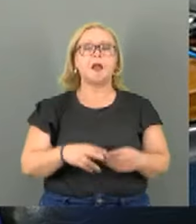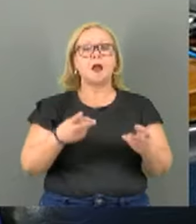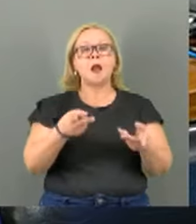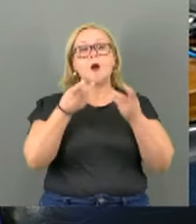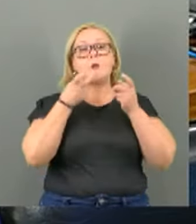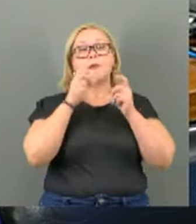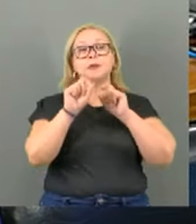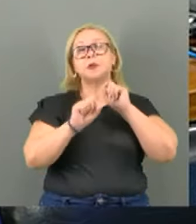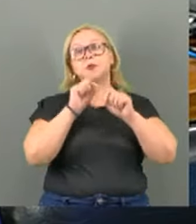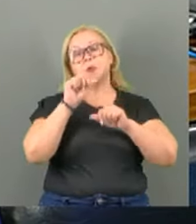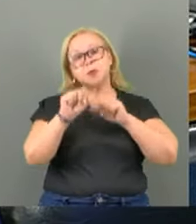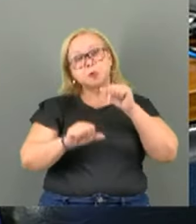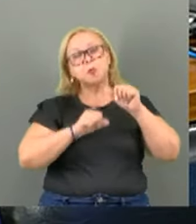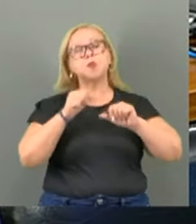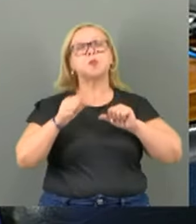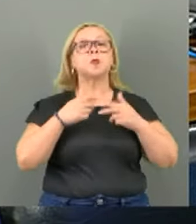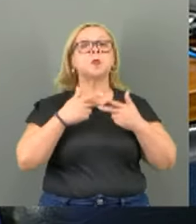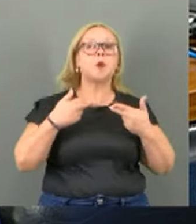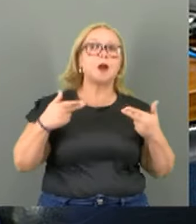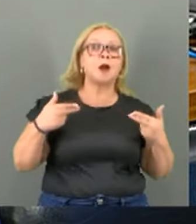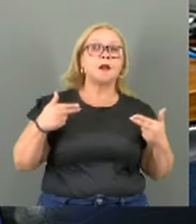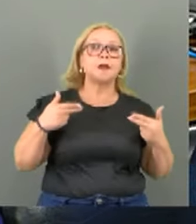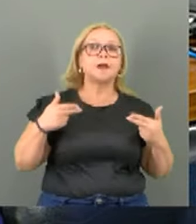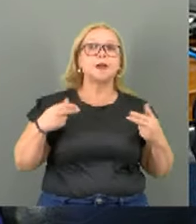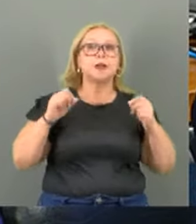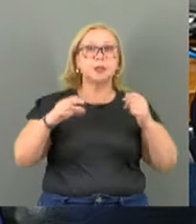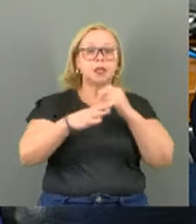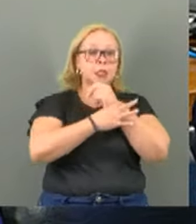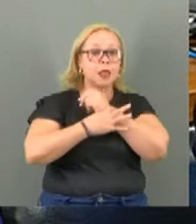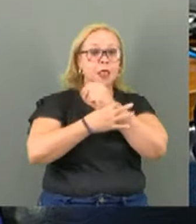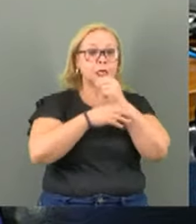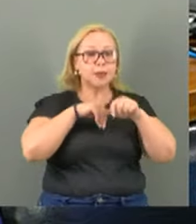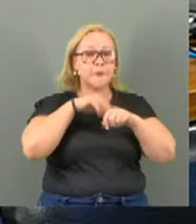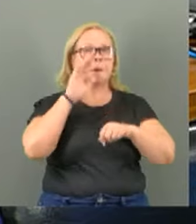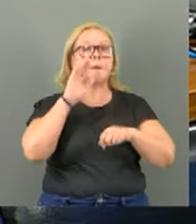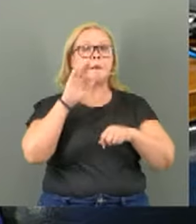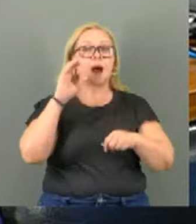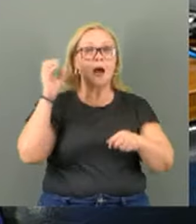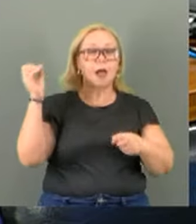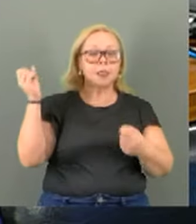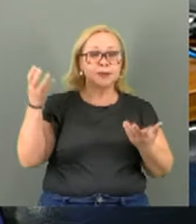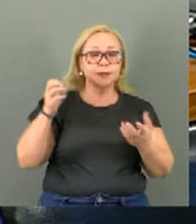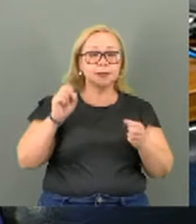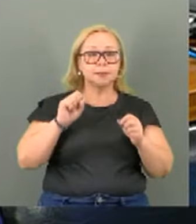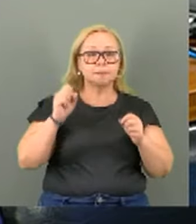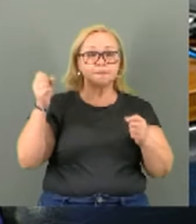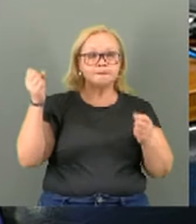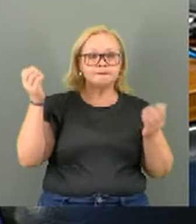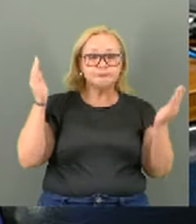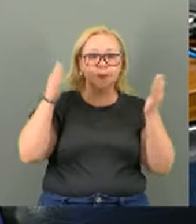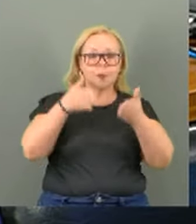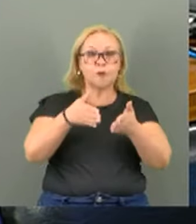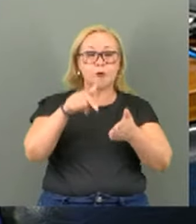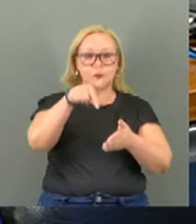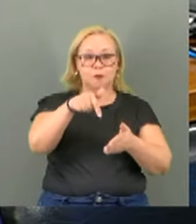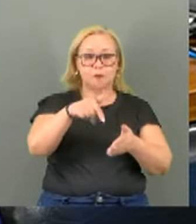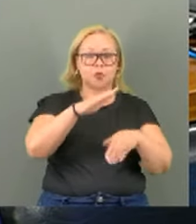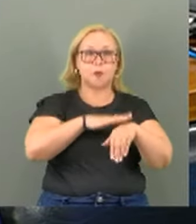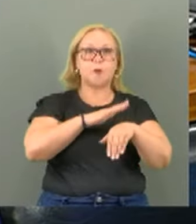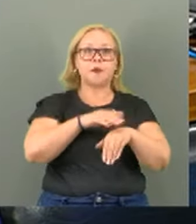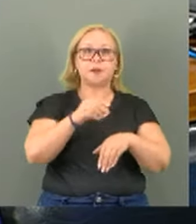isso pode se tornar algo que garanta mais luz para esse momento que ele está, para que a verdade possa vir à